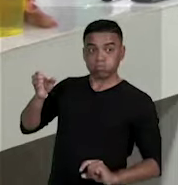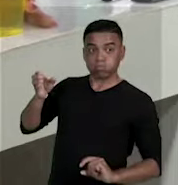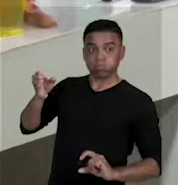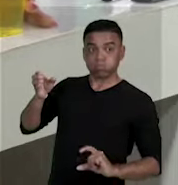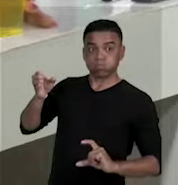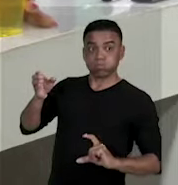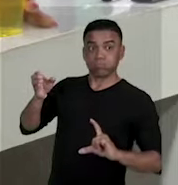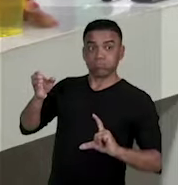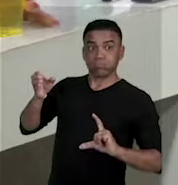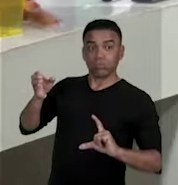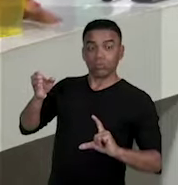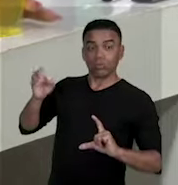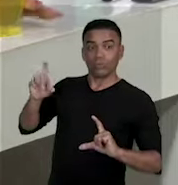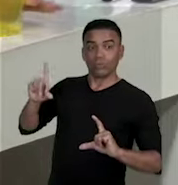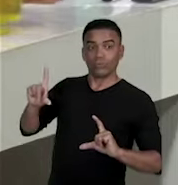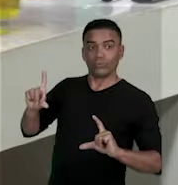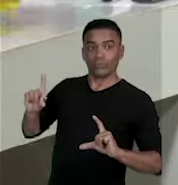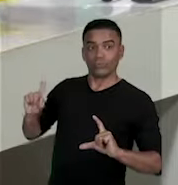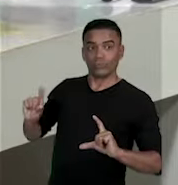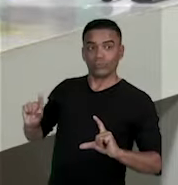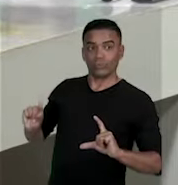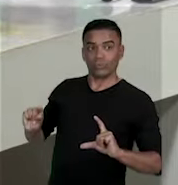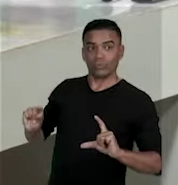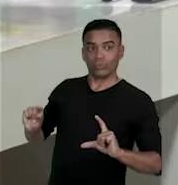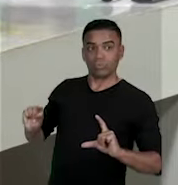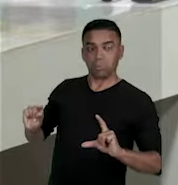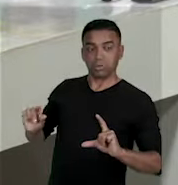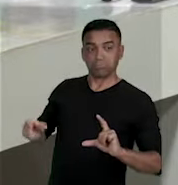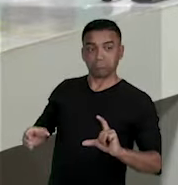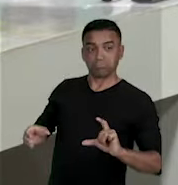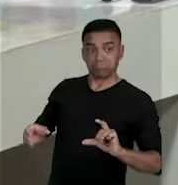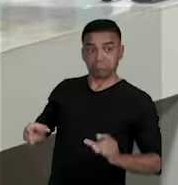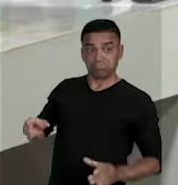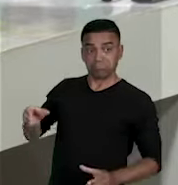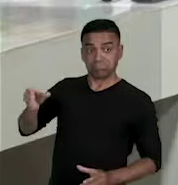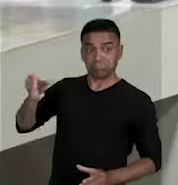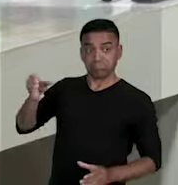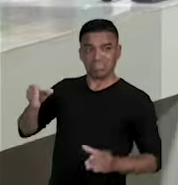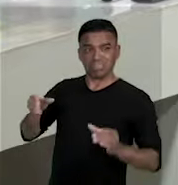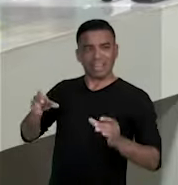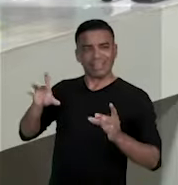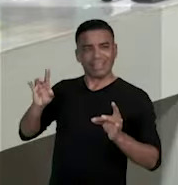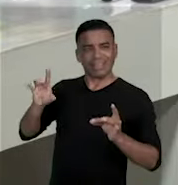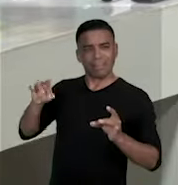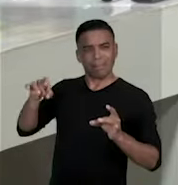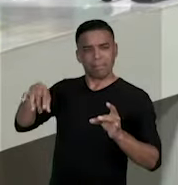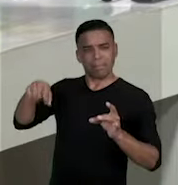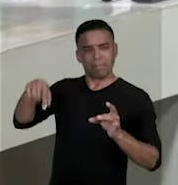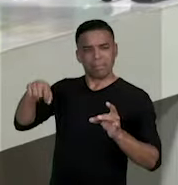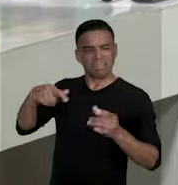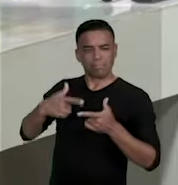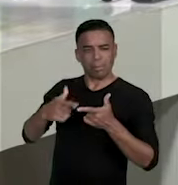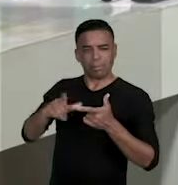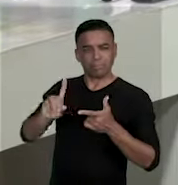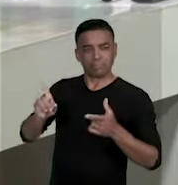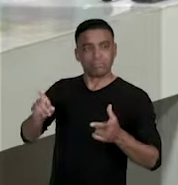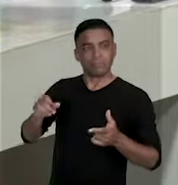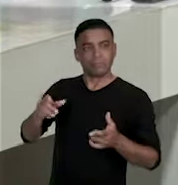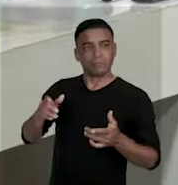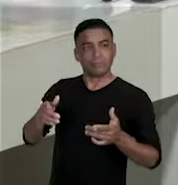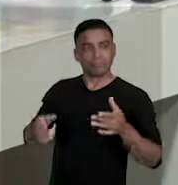está vazio e ela pode ir alternando, tá vazando um pouquinho aqui, mas não tem problema não. Ela